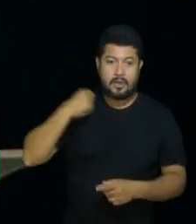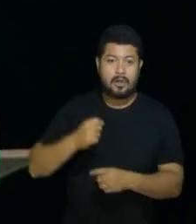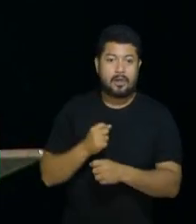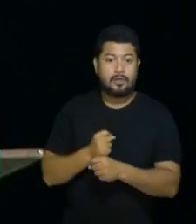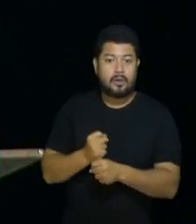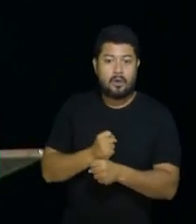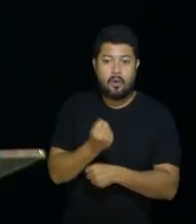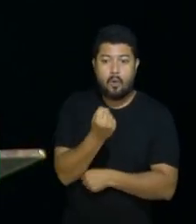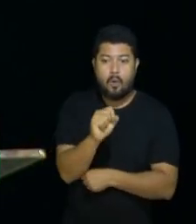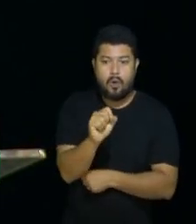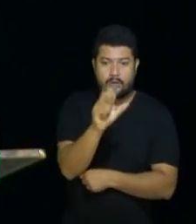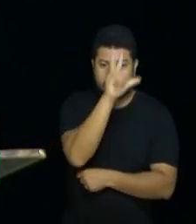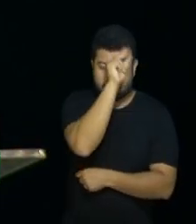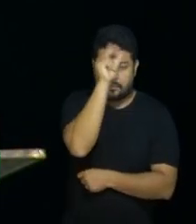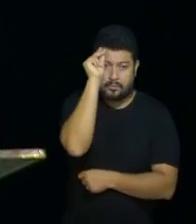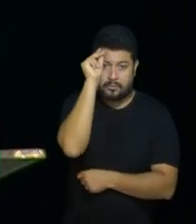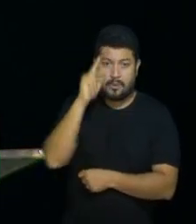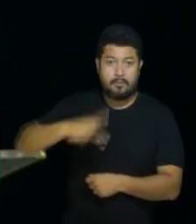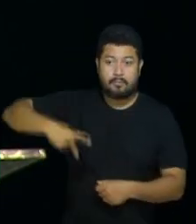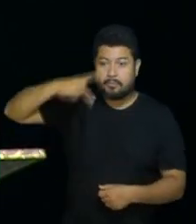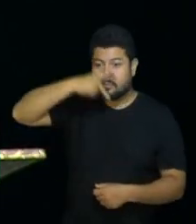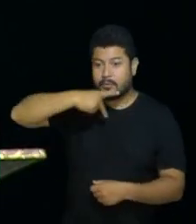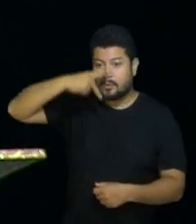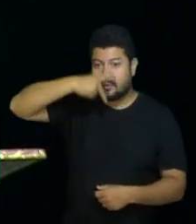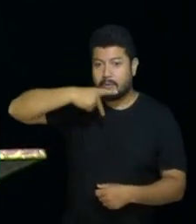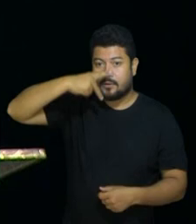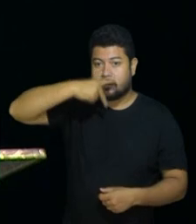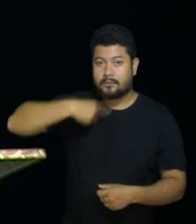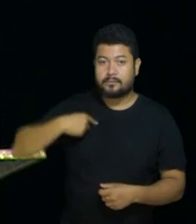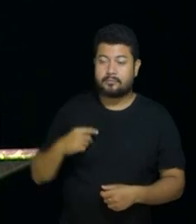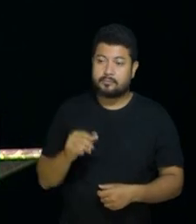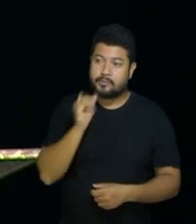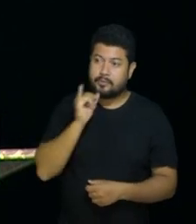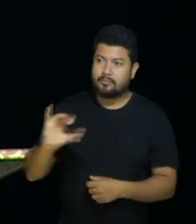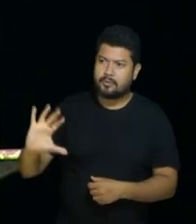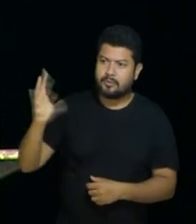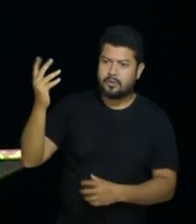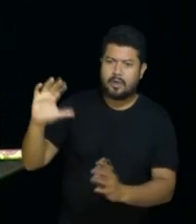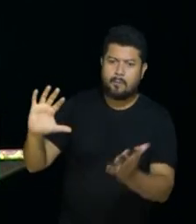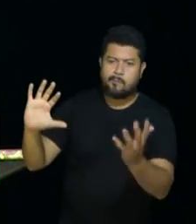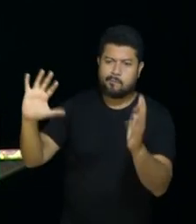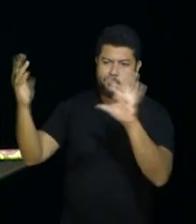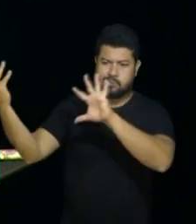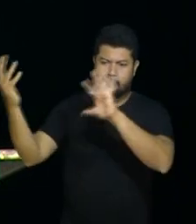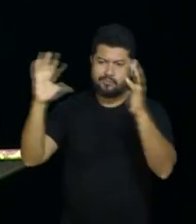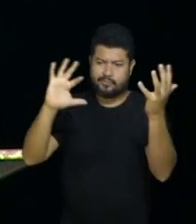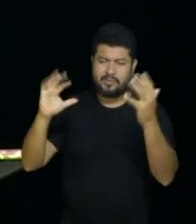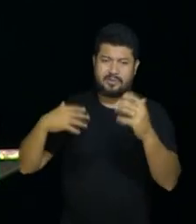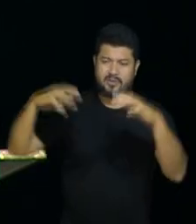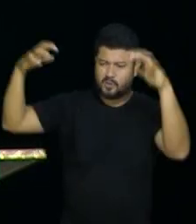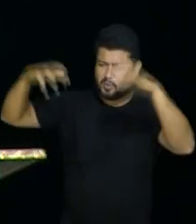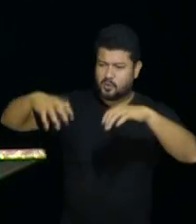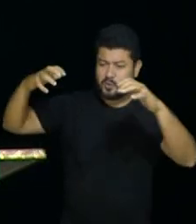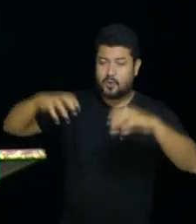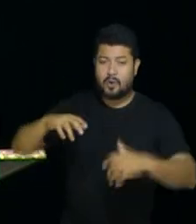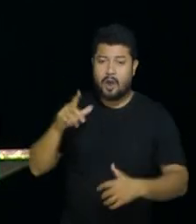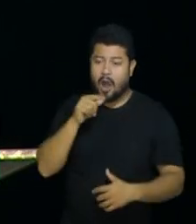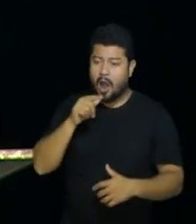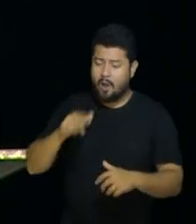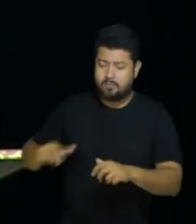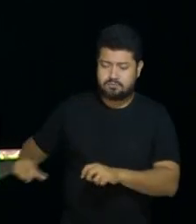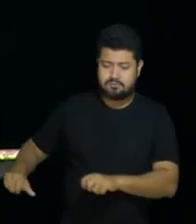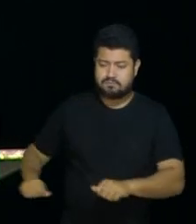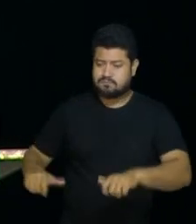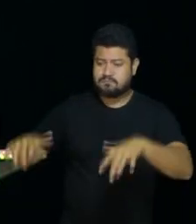quando tínhamos alguma tragédia, algum desastre, alguma enchente, vendaval, o que fosse, de eventos